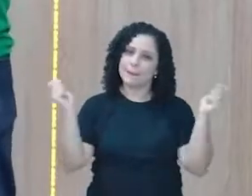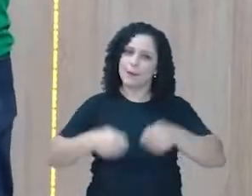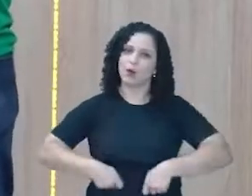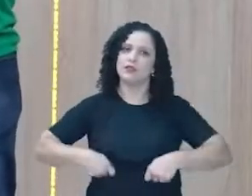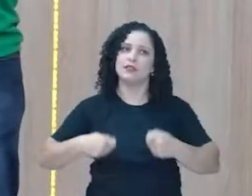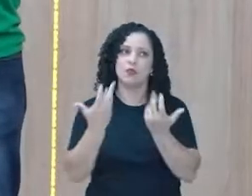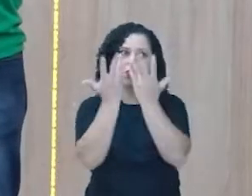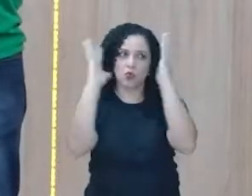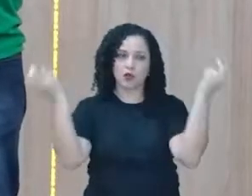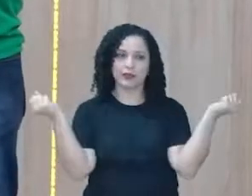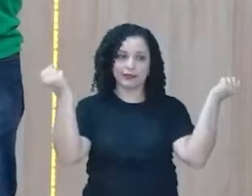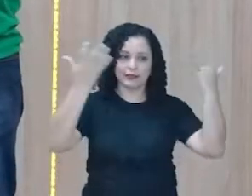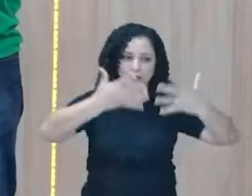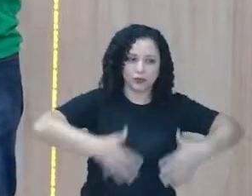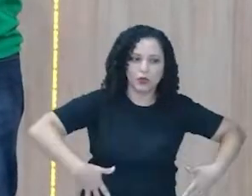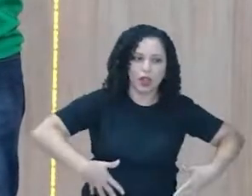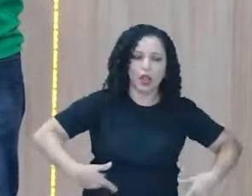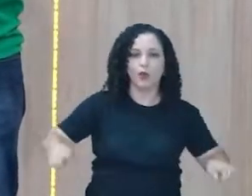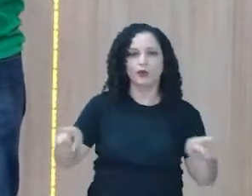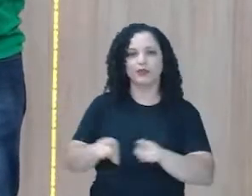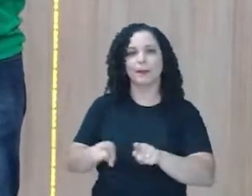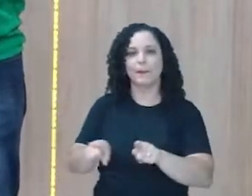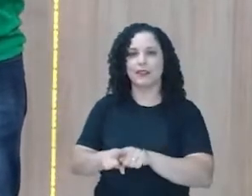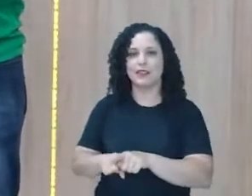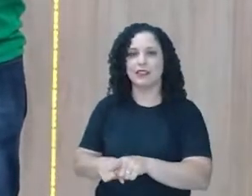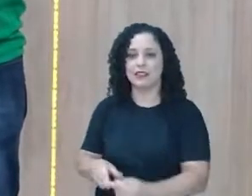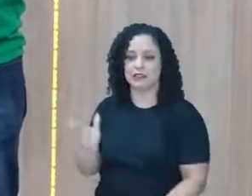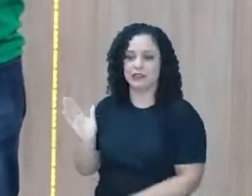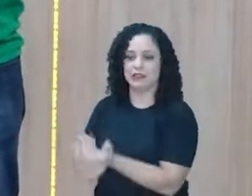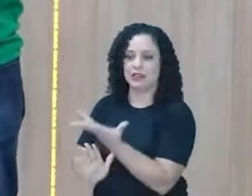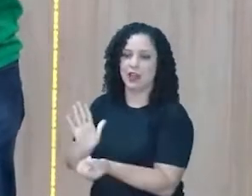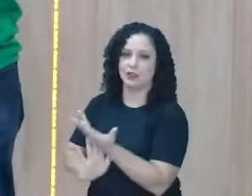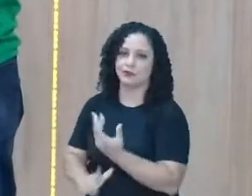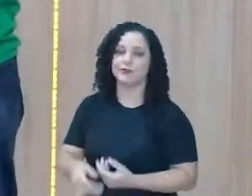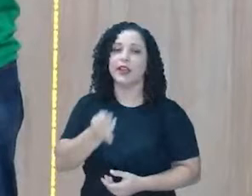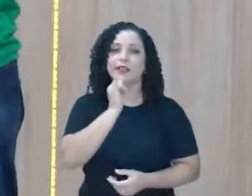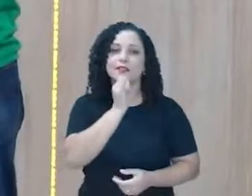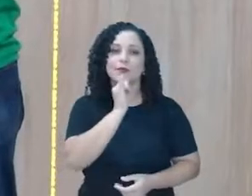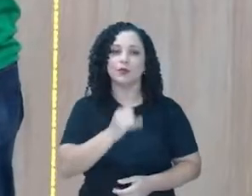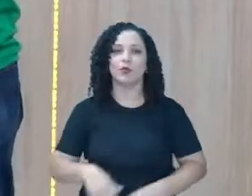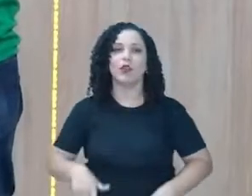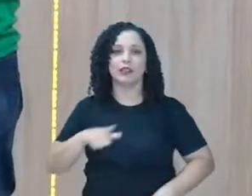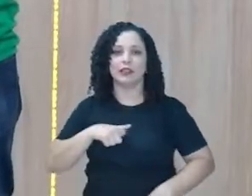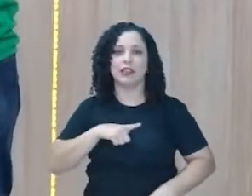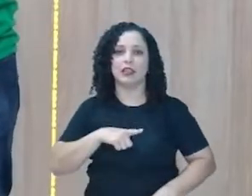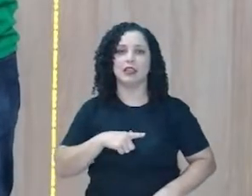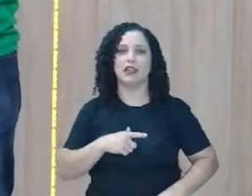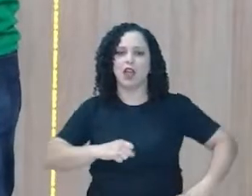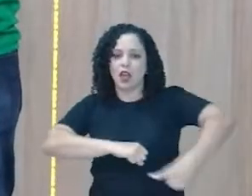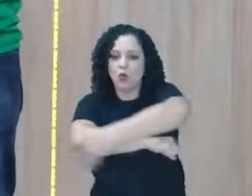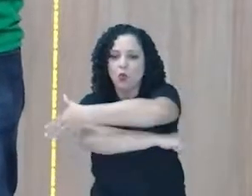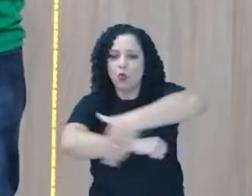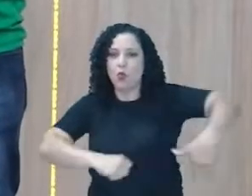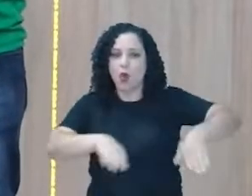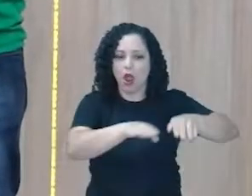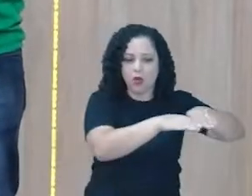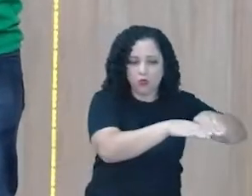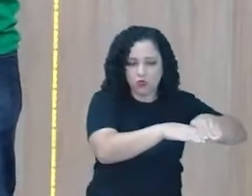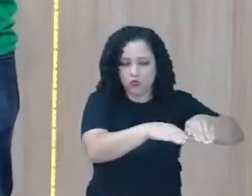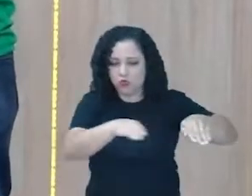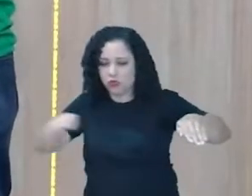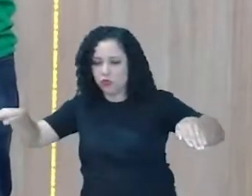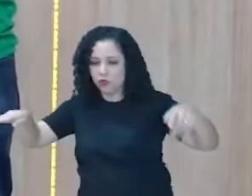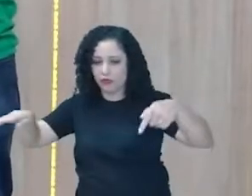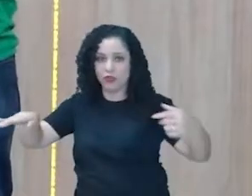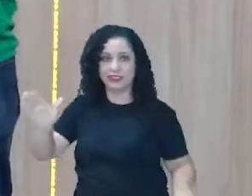naturais, ou seja, se você tem ali uma estrada, ela é um objeto, ela foi criada. A própria cidade, se a gente parar para pensar,